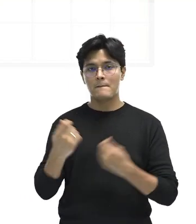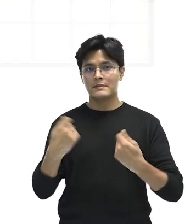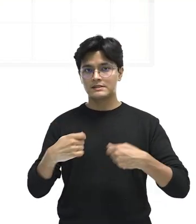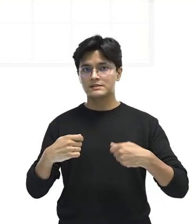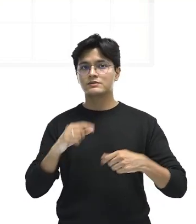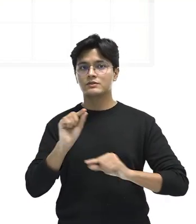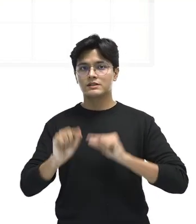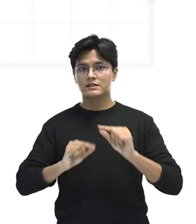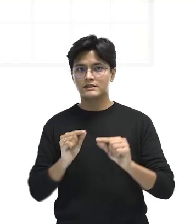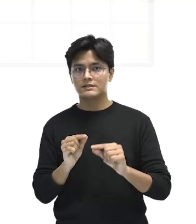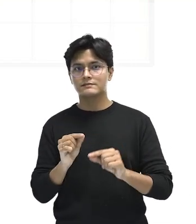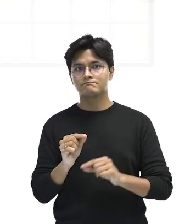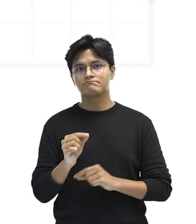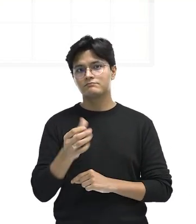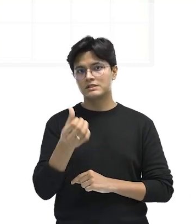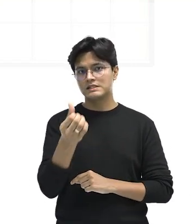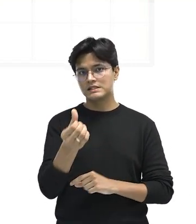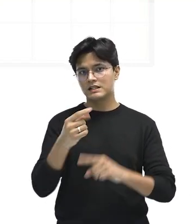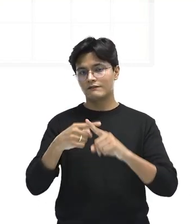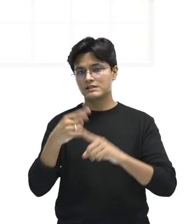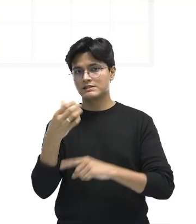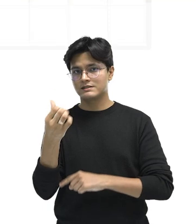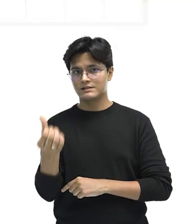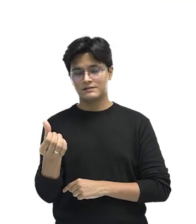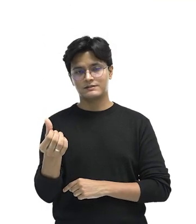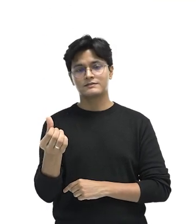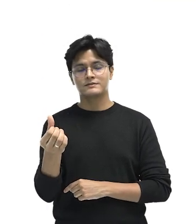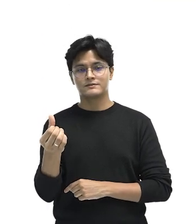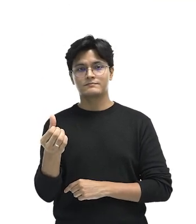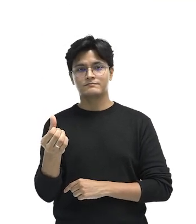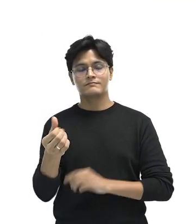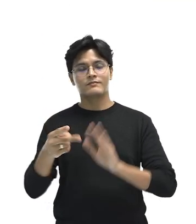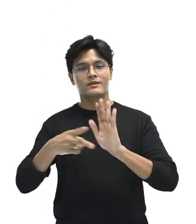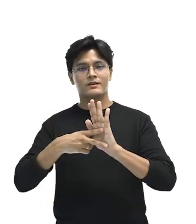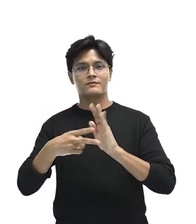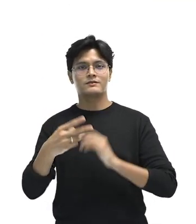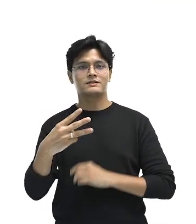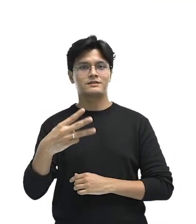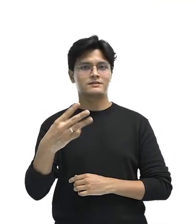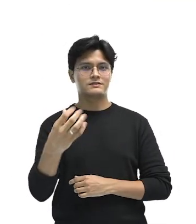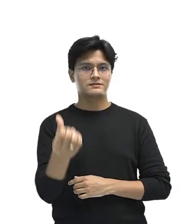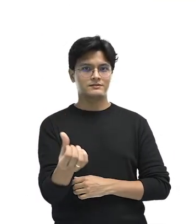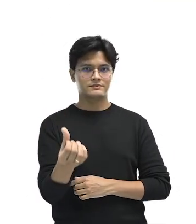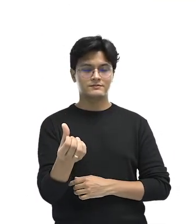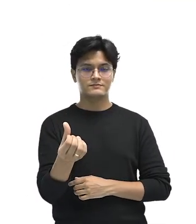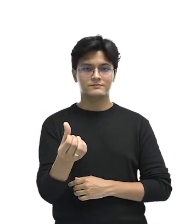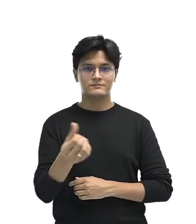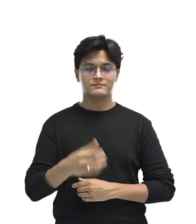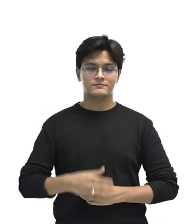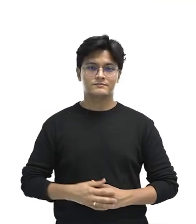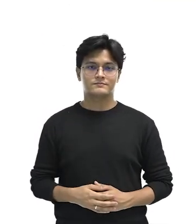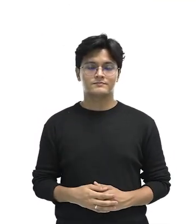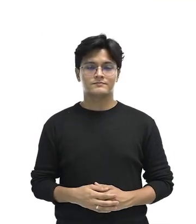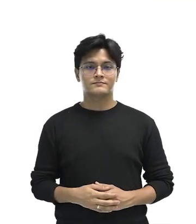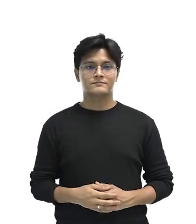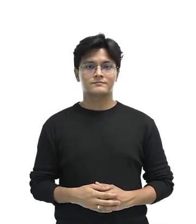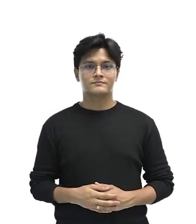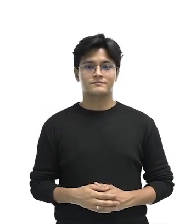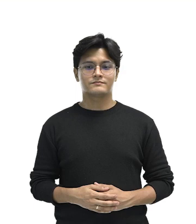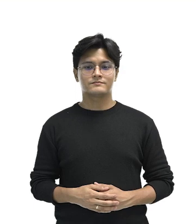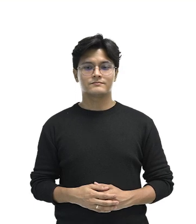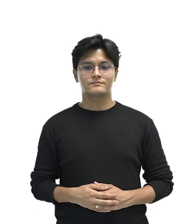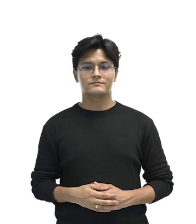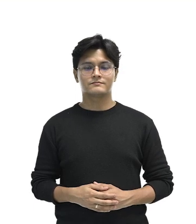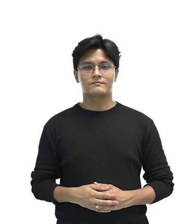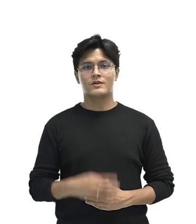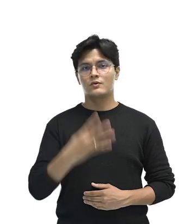o 6, próprio 6, né? 6 vezes 6 é igual a 36. Restinho